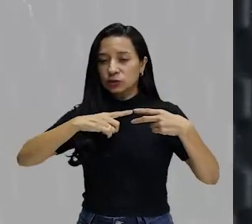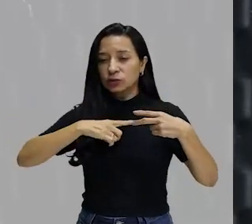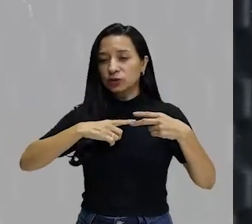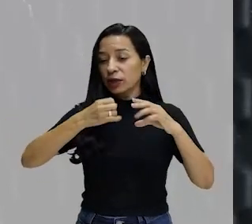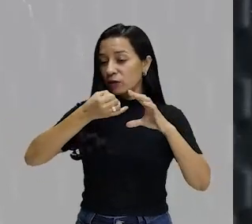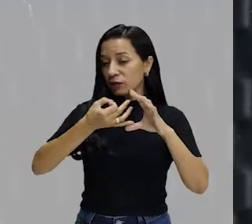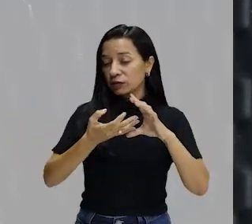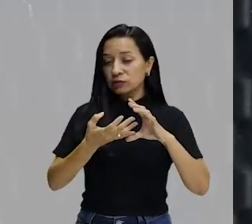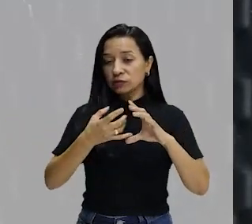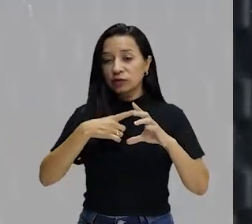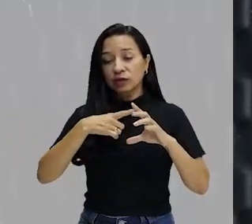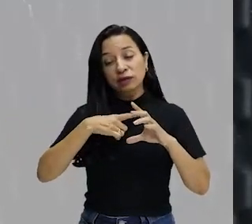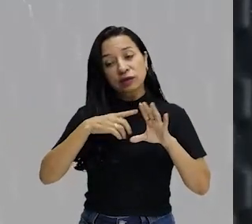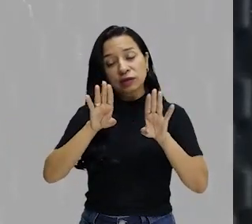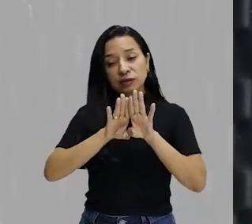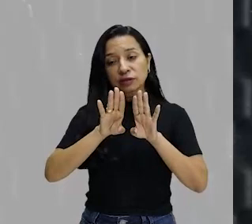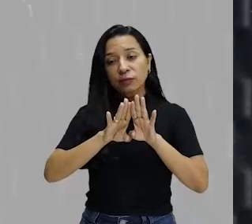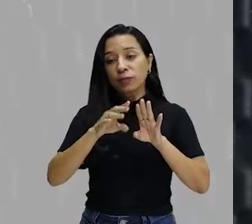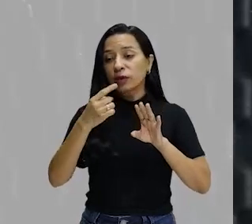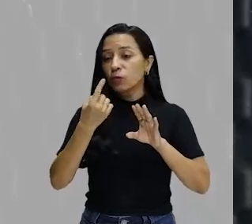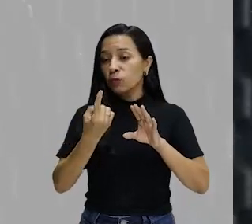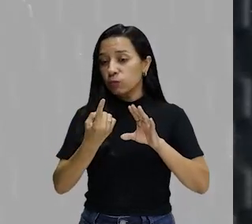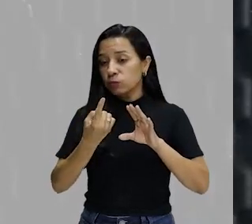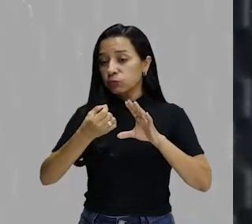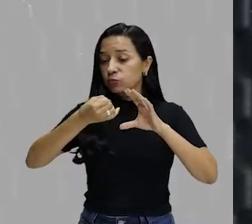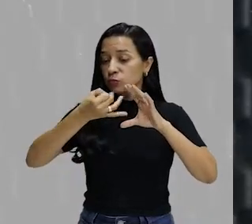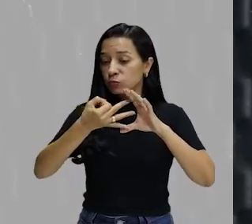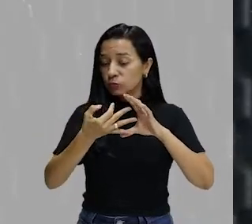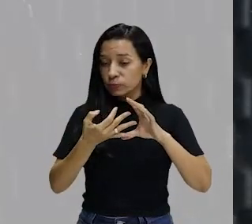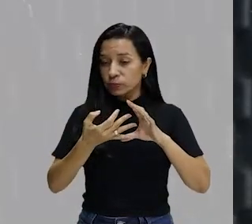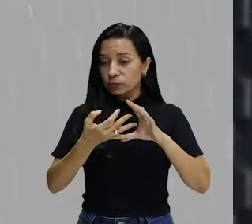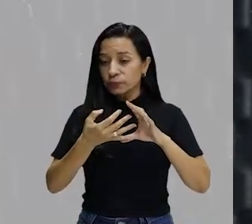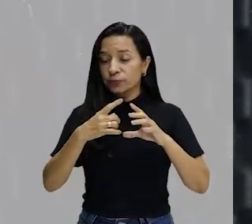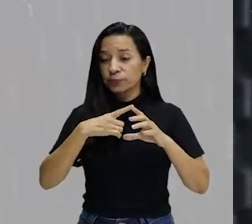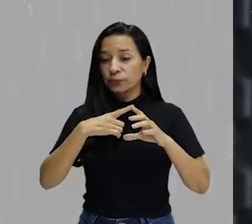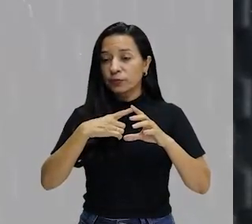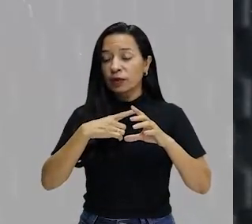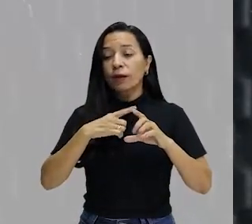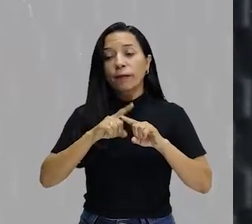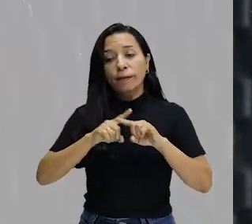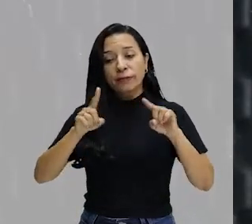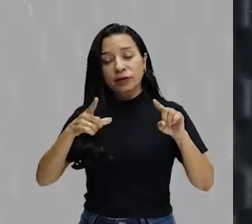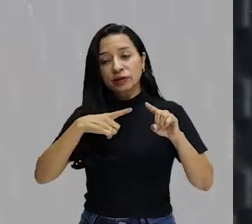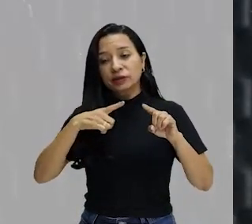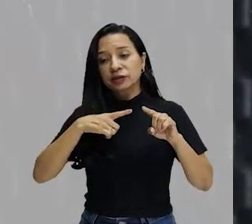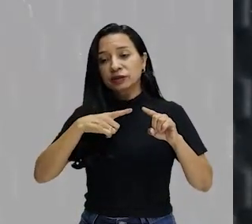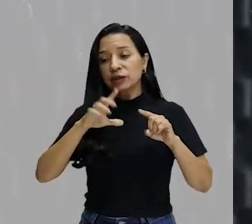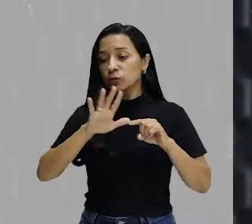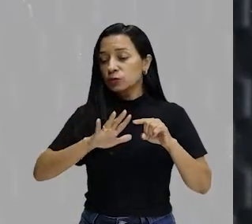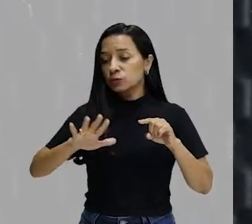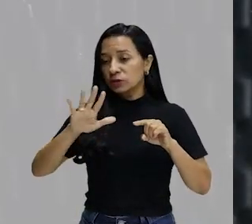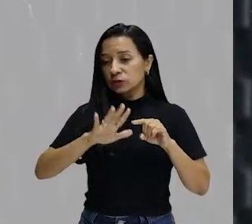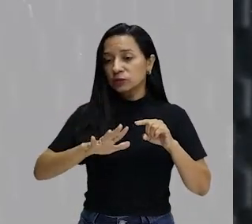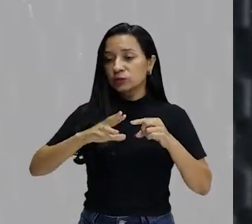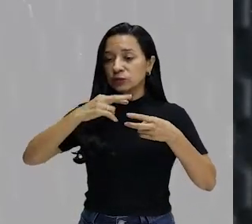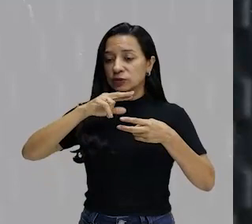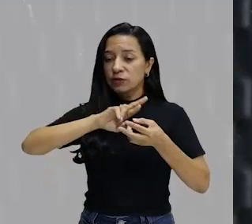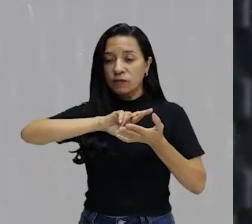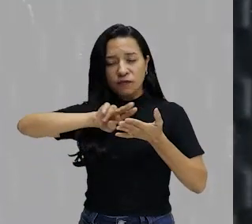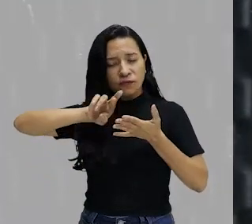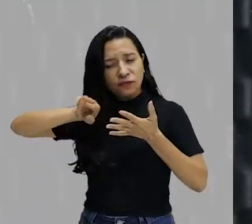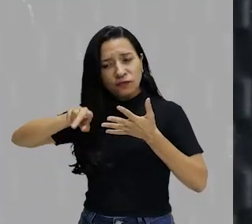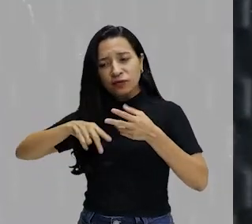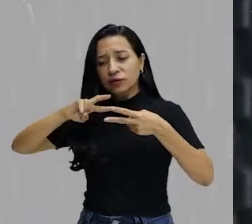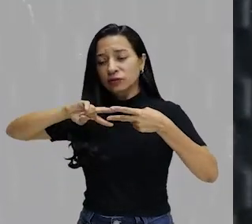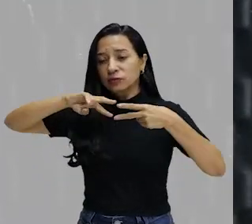situações em que um gene gera uma característica. Mas existem situações em que vários genes vão trabalhar em